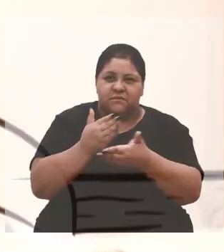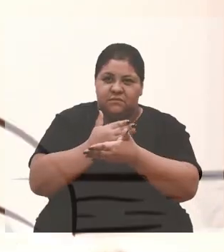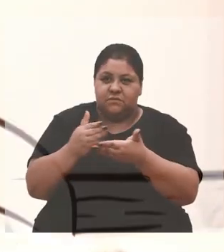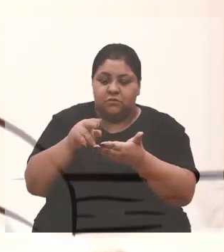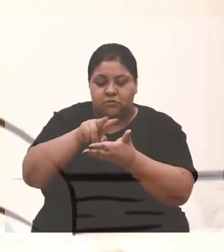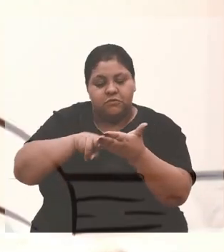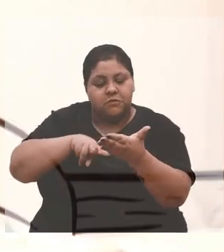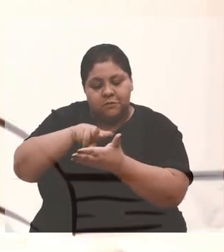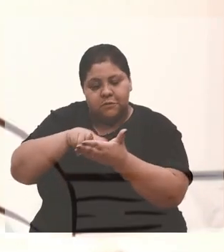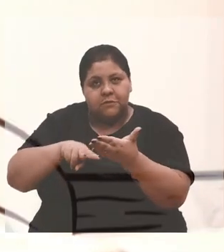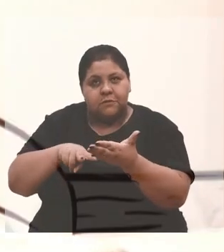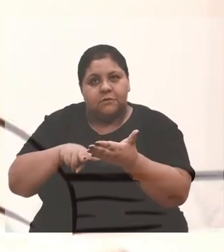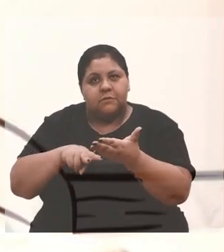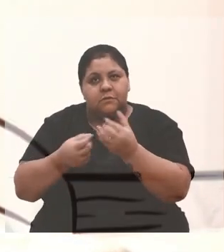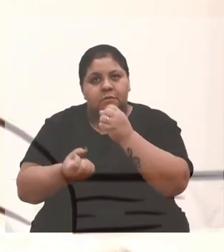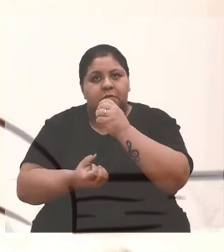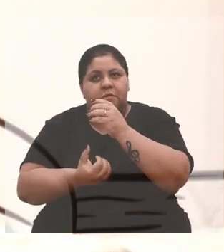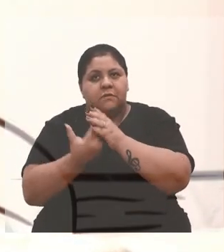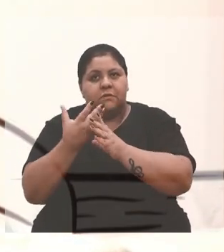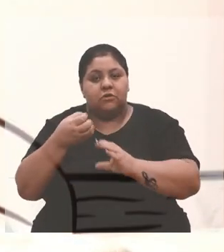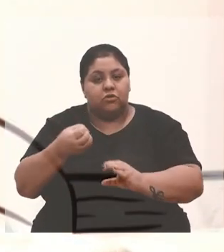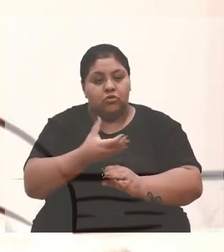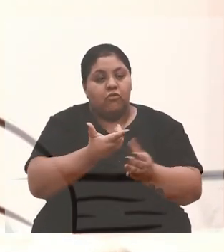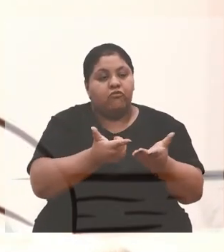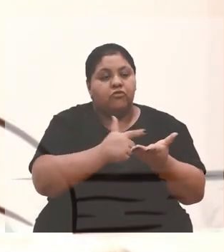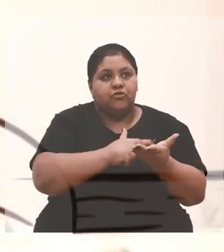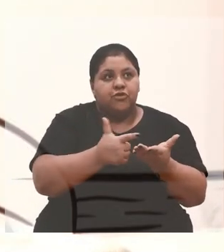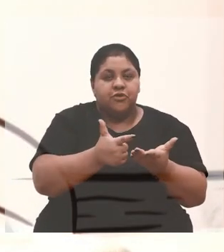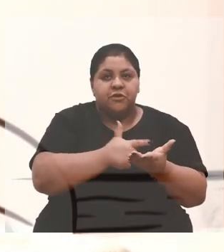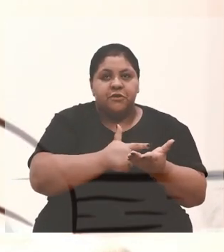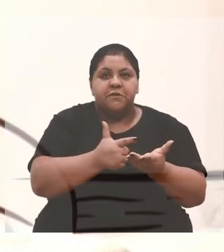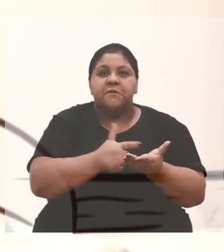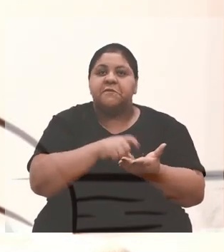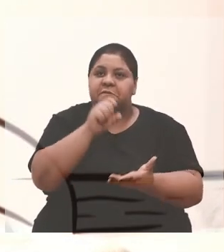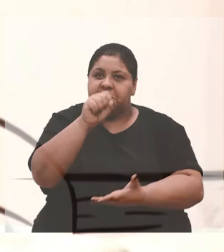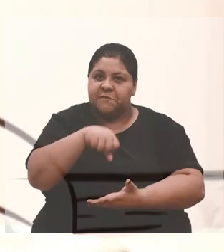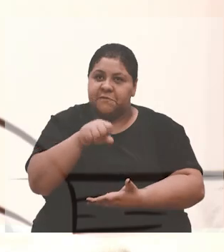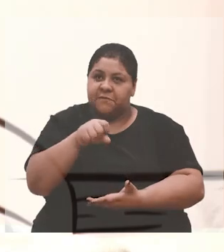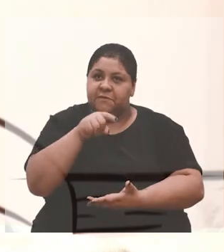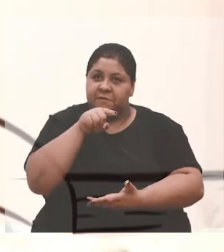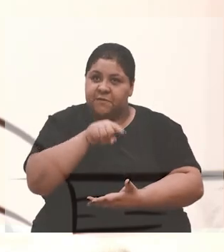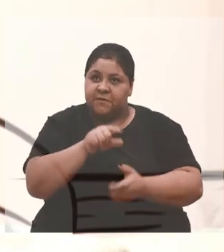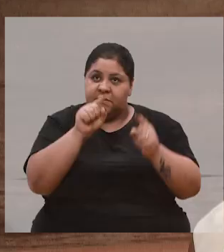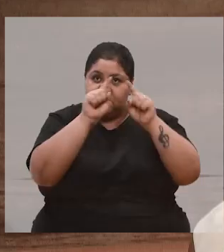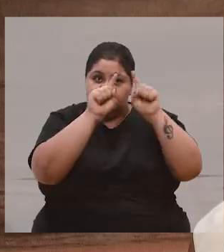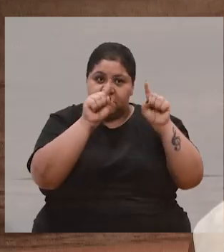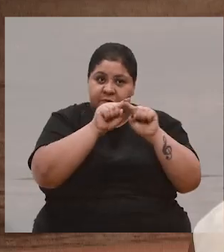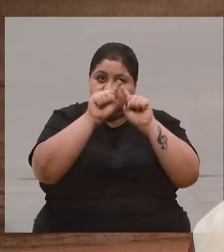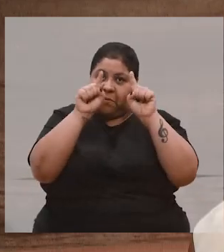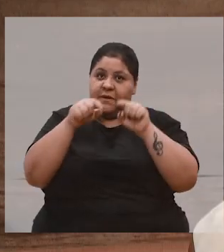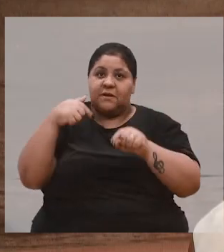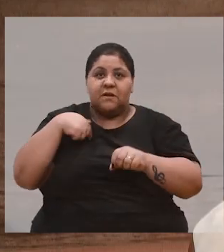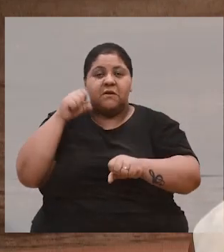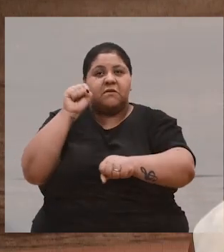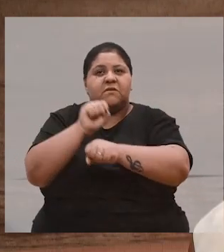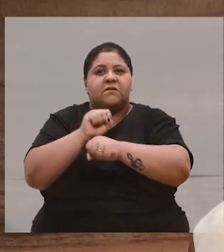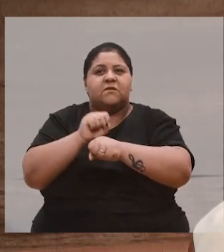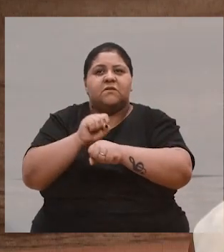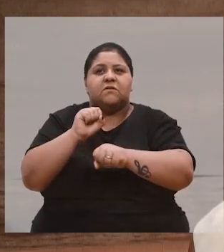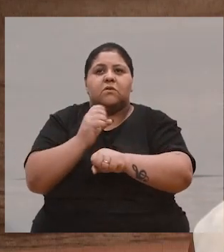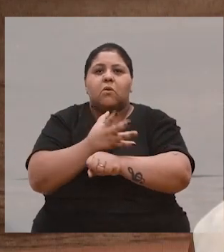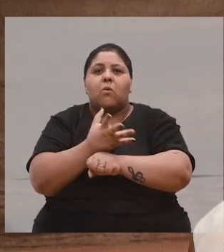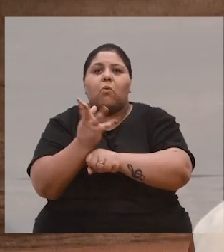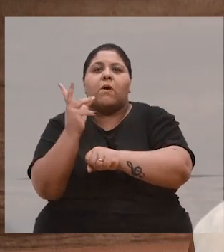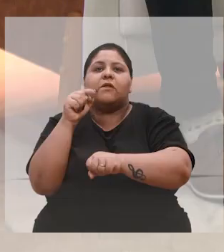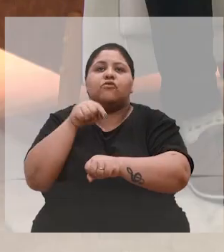eu comecei a ler, vou criar uns novos livros. Sim. Esse de quadrinhos eu estou esperando aqui. Quanto tempo tu